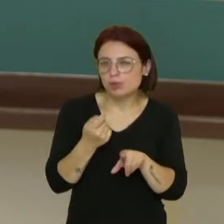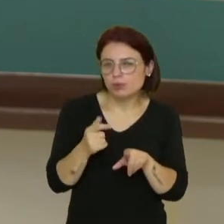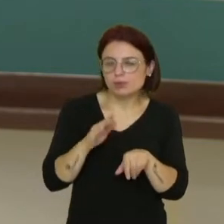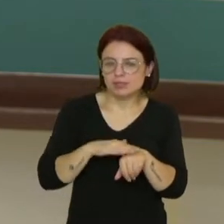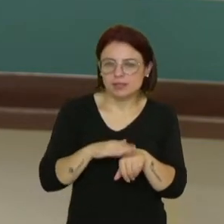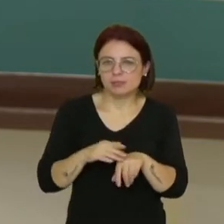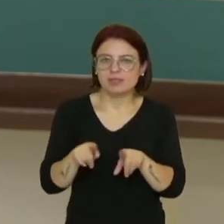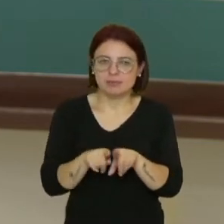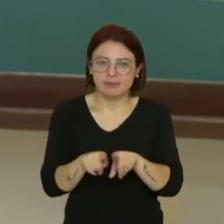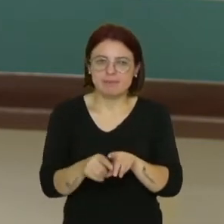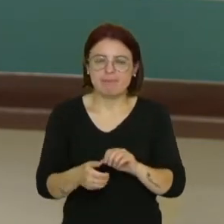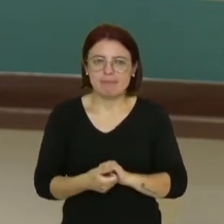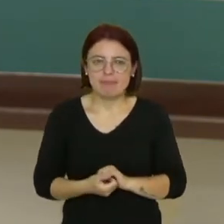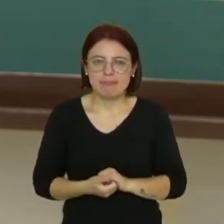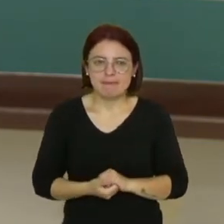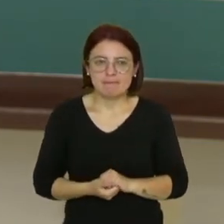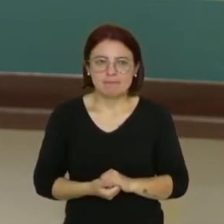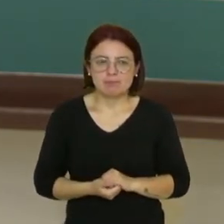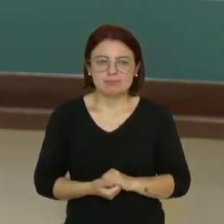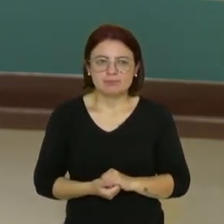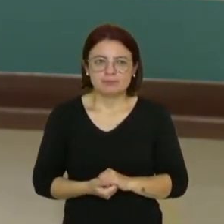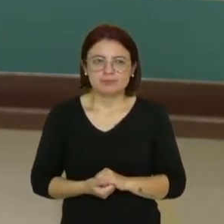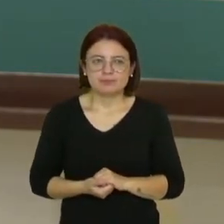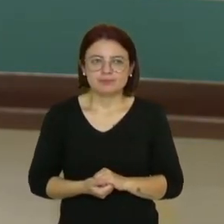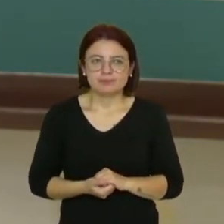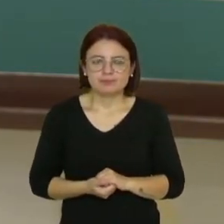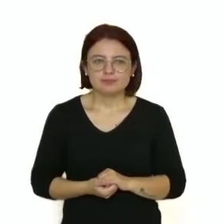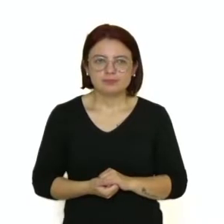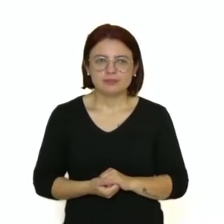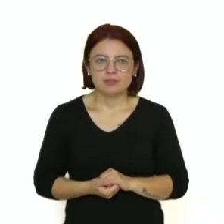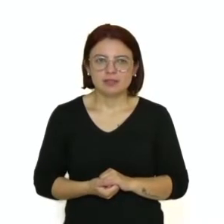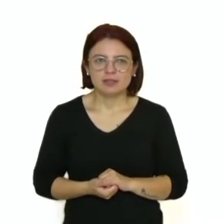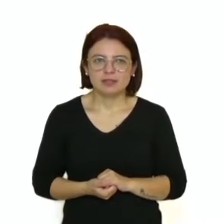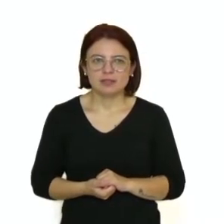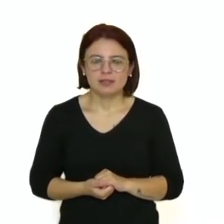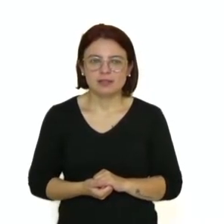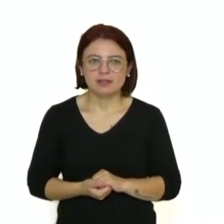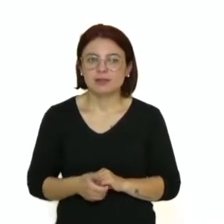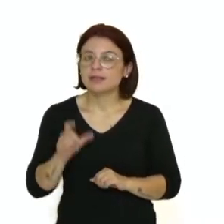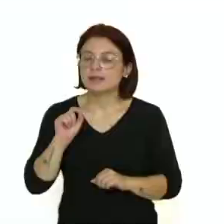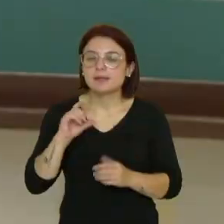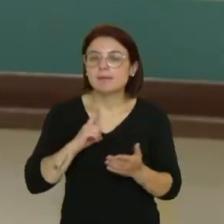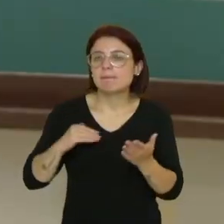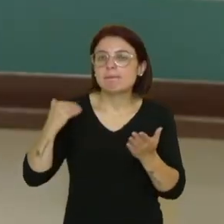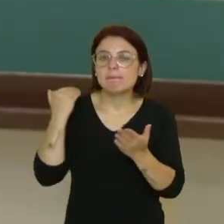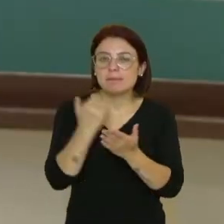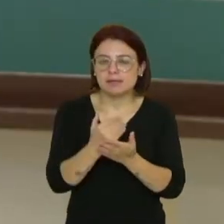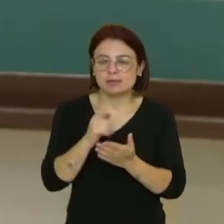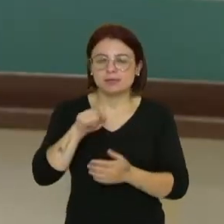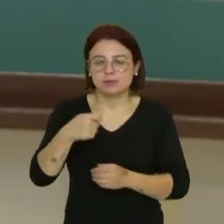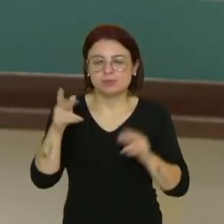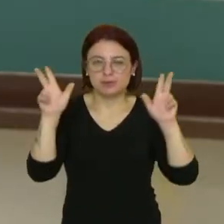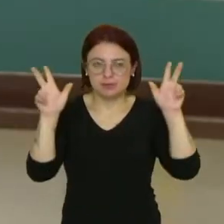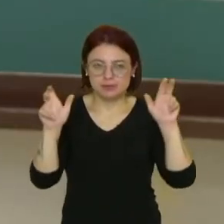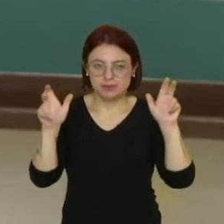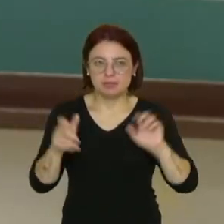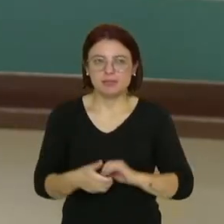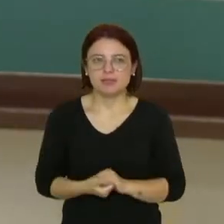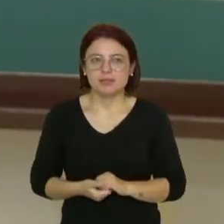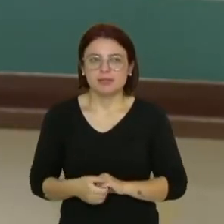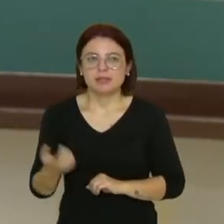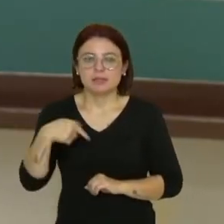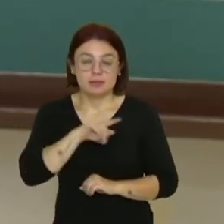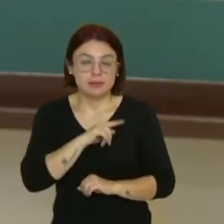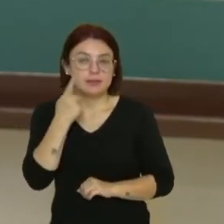horas em que aquela cena se desenvolve. Perfeito? O que mais? Sobre o gênero crônica, né? Tem que